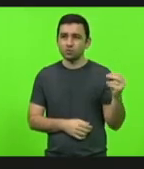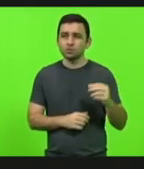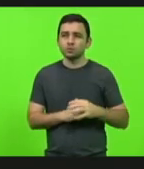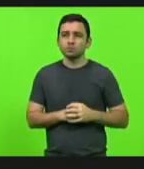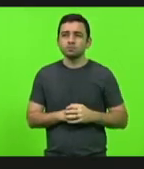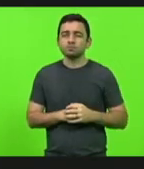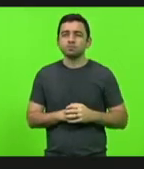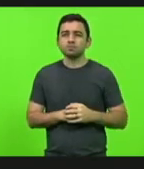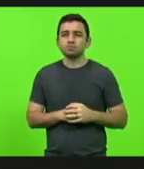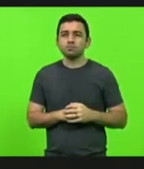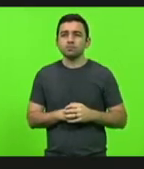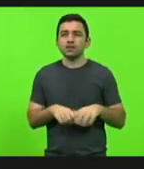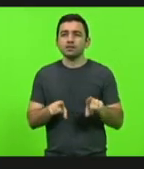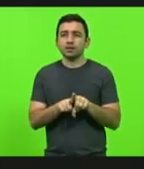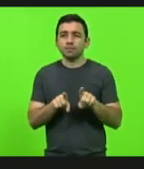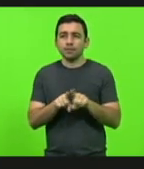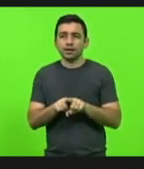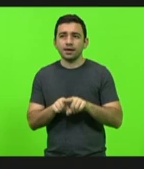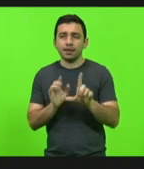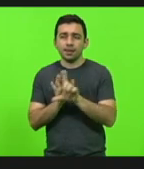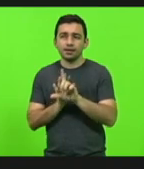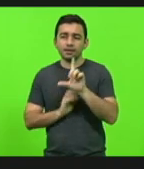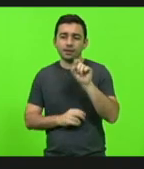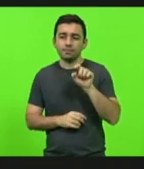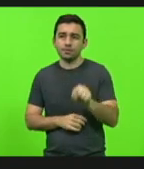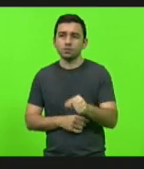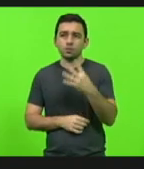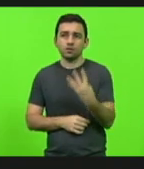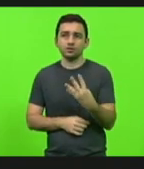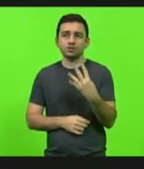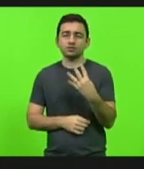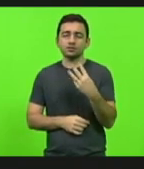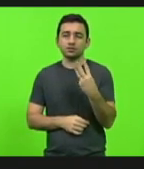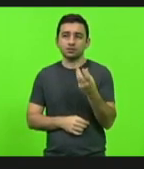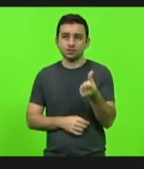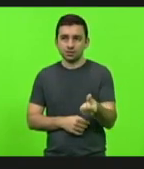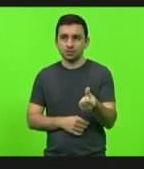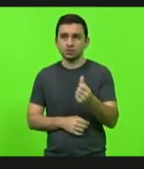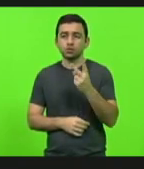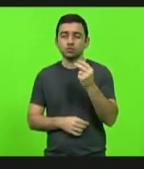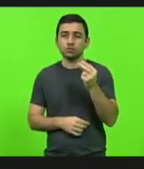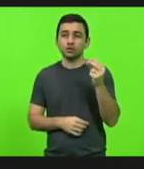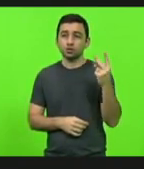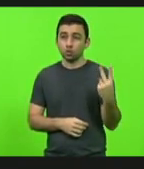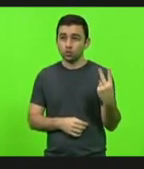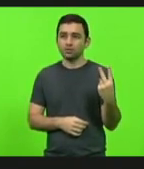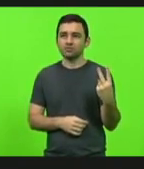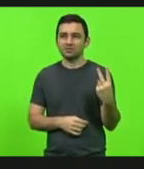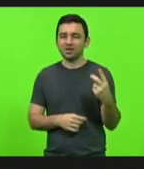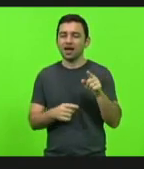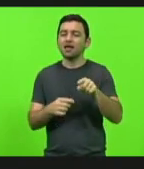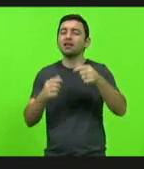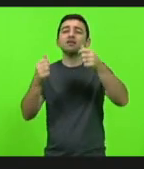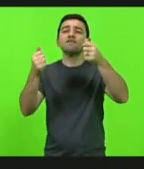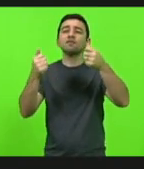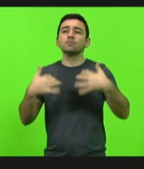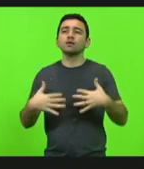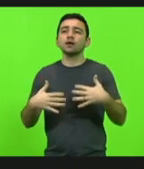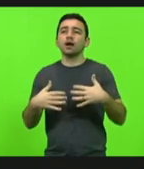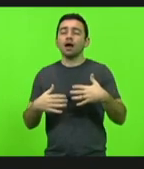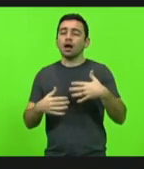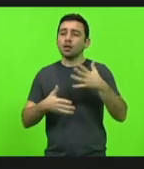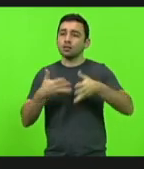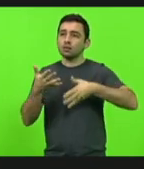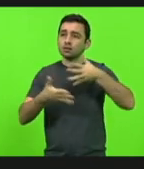2009 temos a lei 10436/2002 que fala sobre a língua brasileira